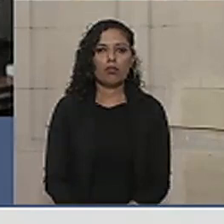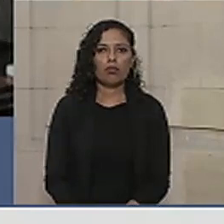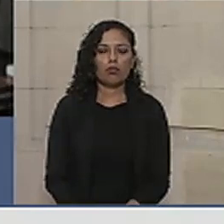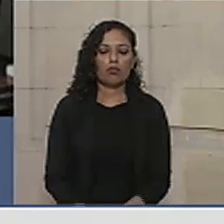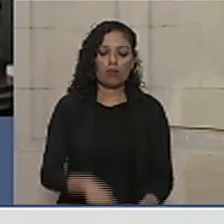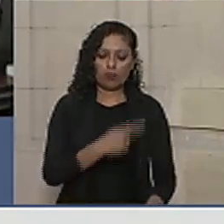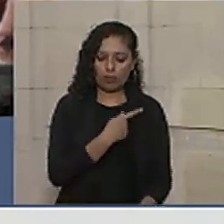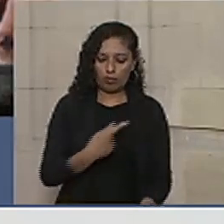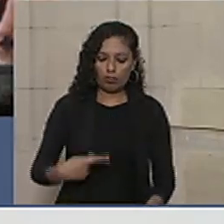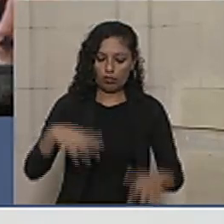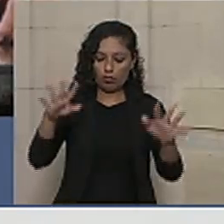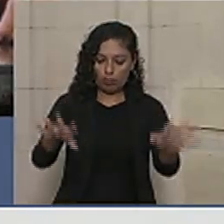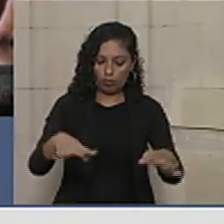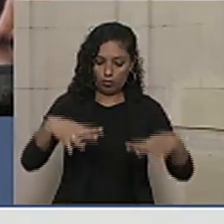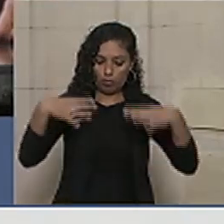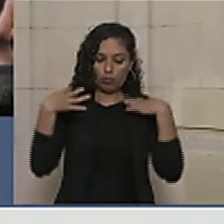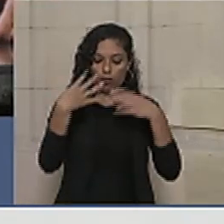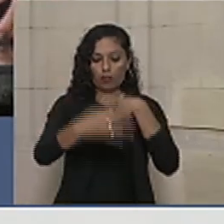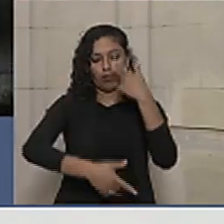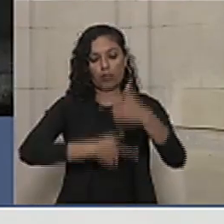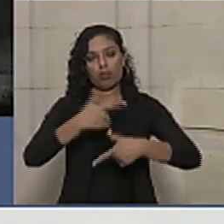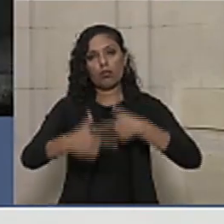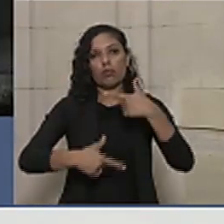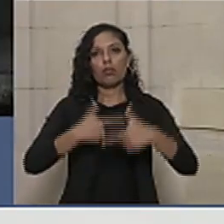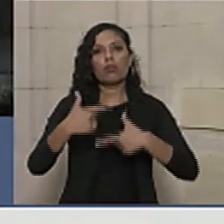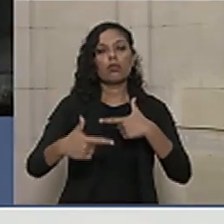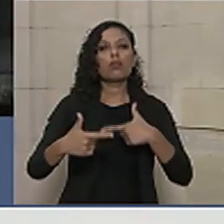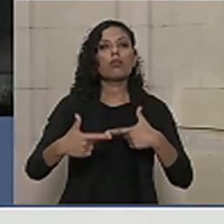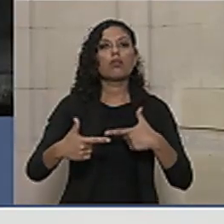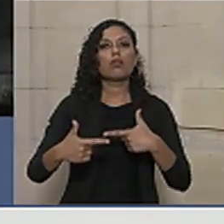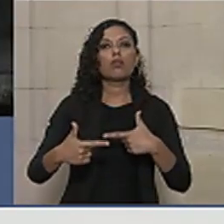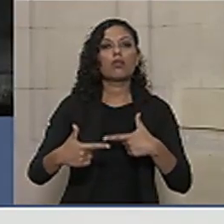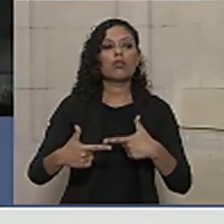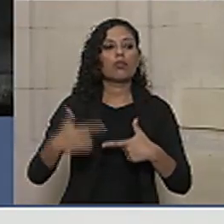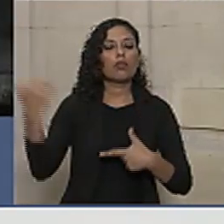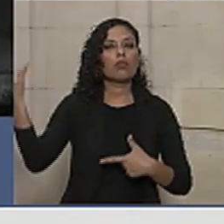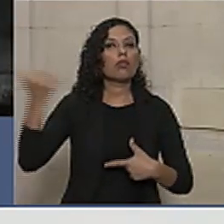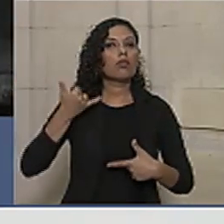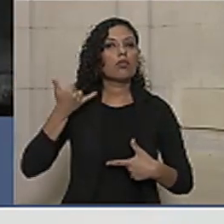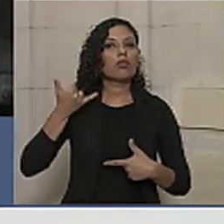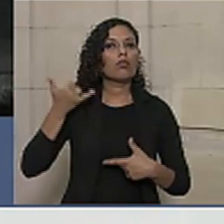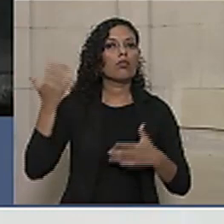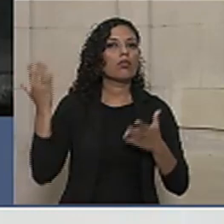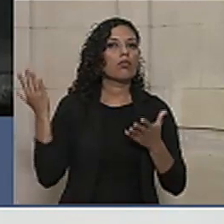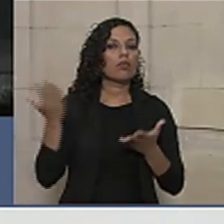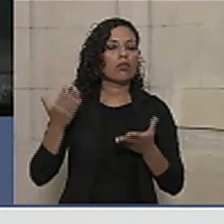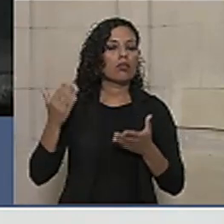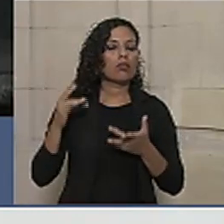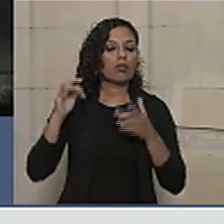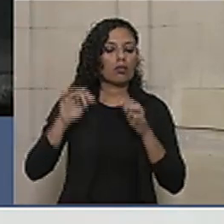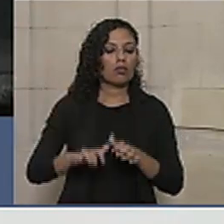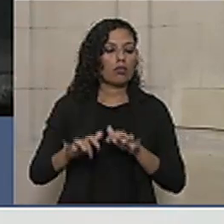A presidência chama atenção dos trabalhos. A informação que eu tenho aqui da assessoria é que